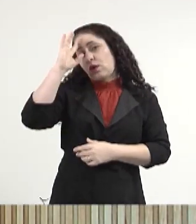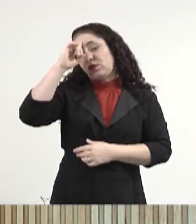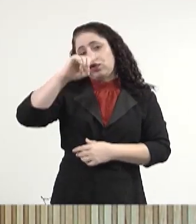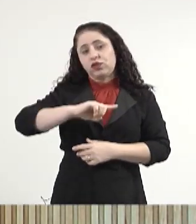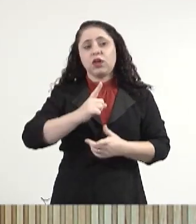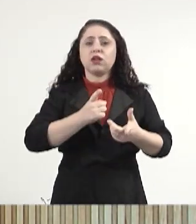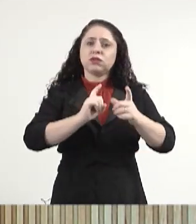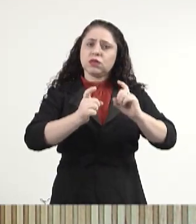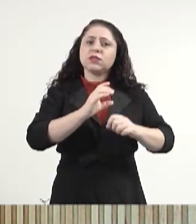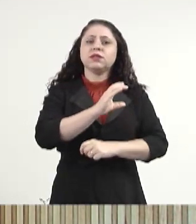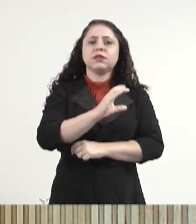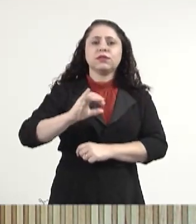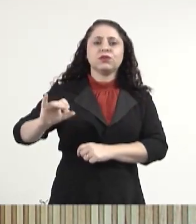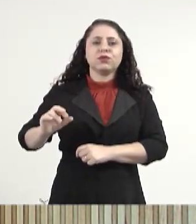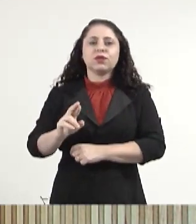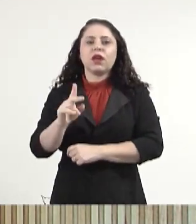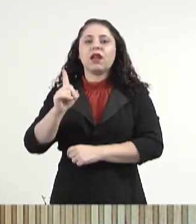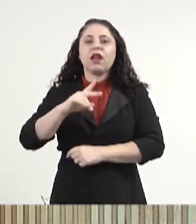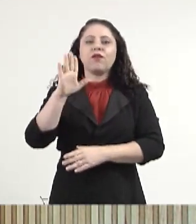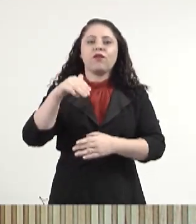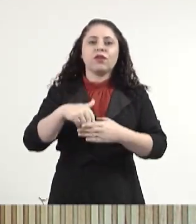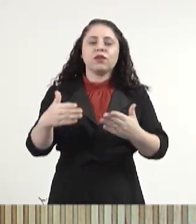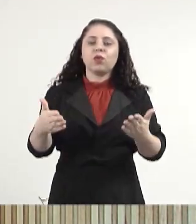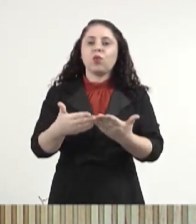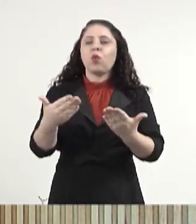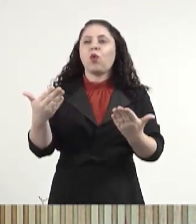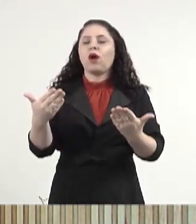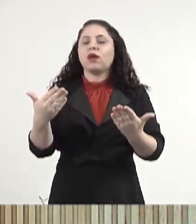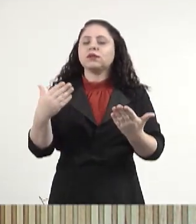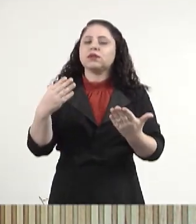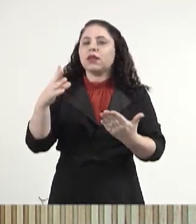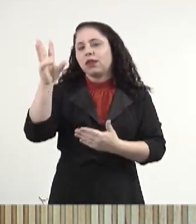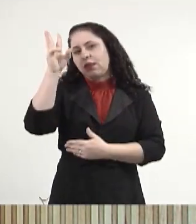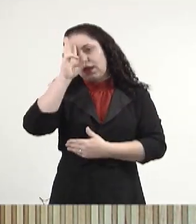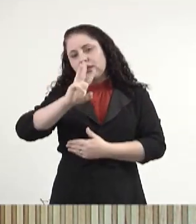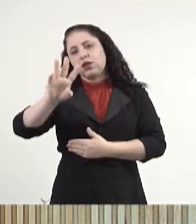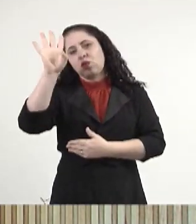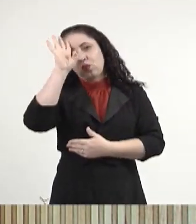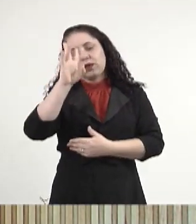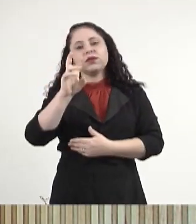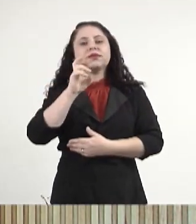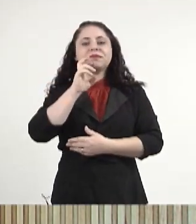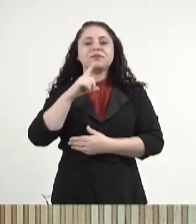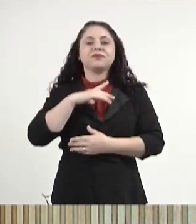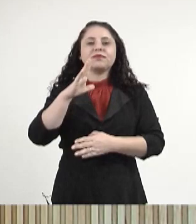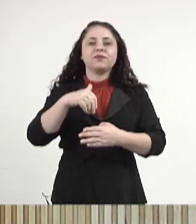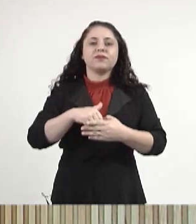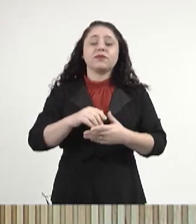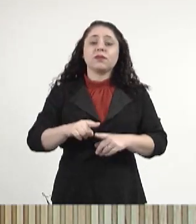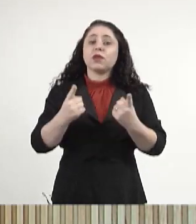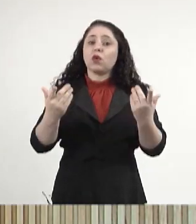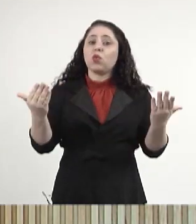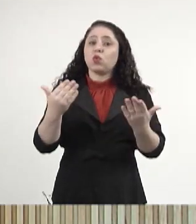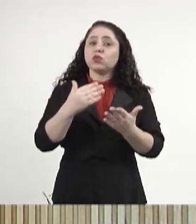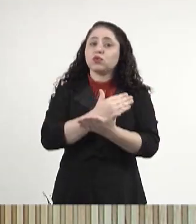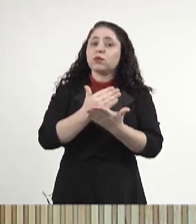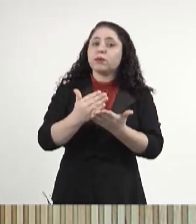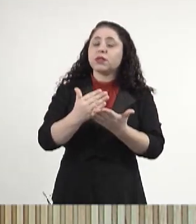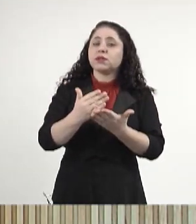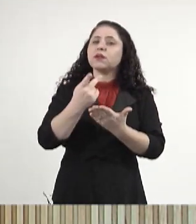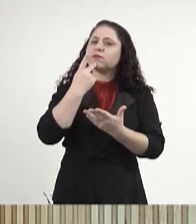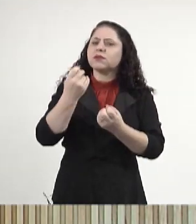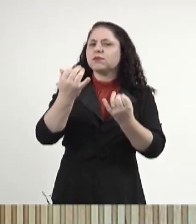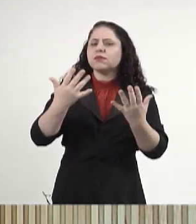dia de reunião da CCJR, é dia de votação, como acontece sempre às terças, quartas e quintas, mas hoje a gente começa a redação